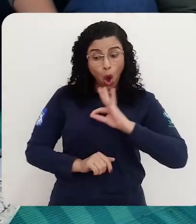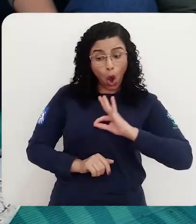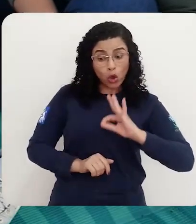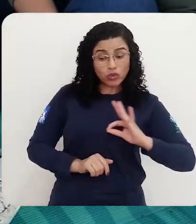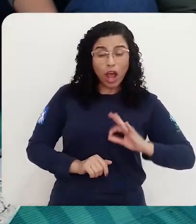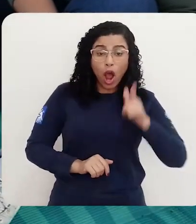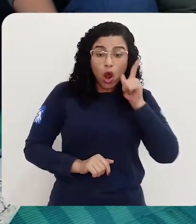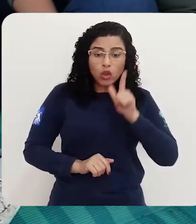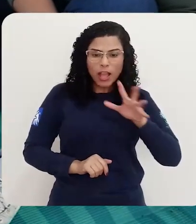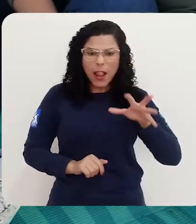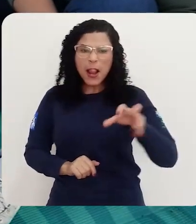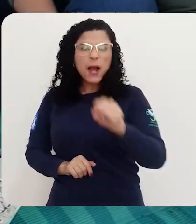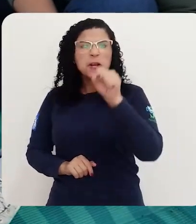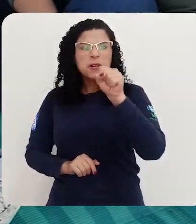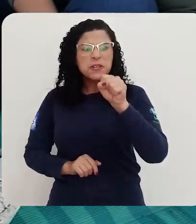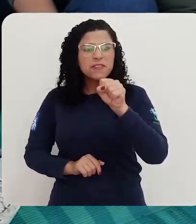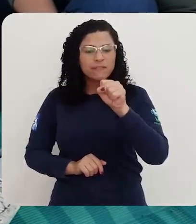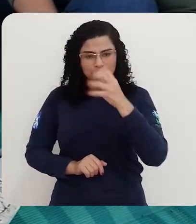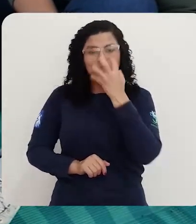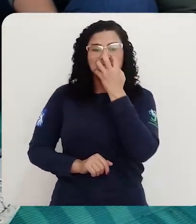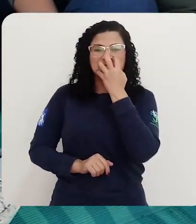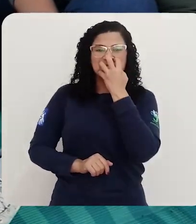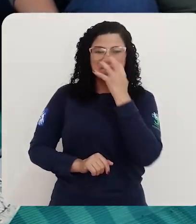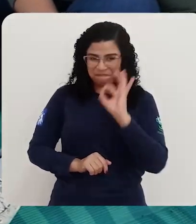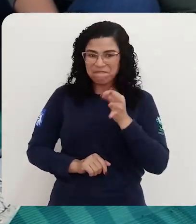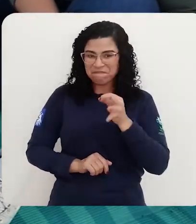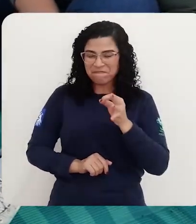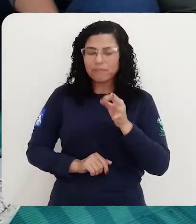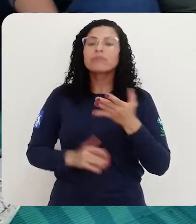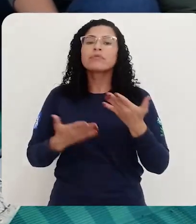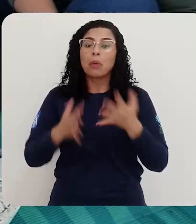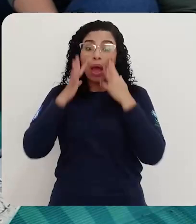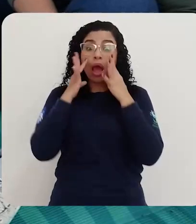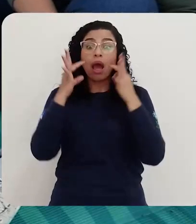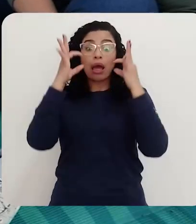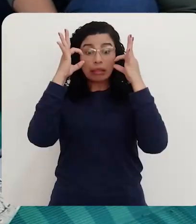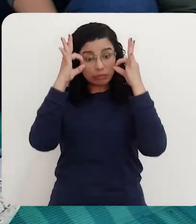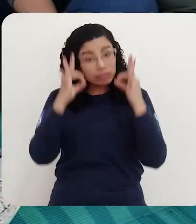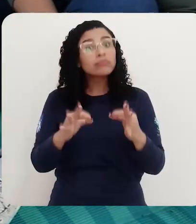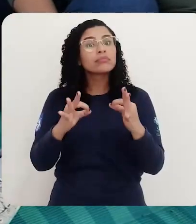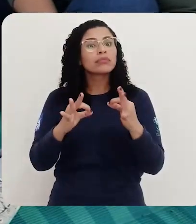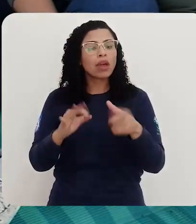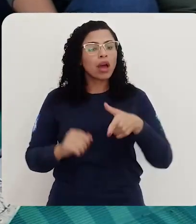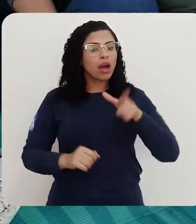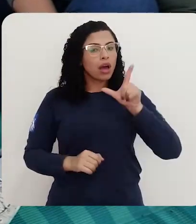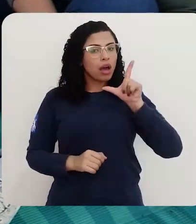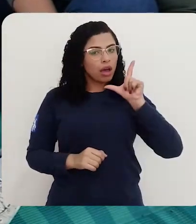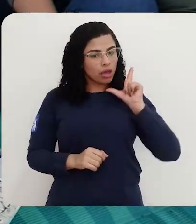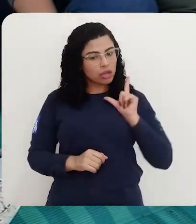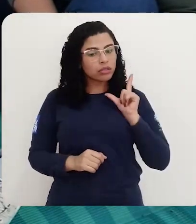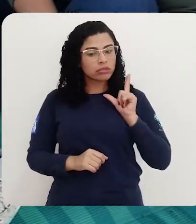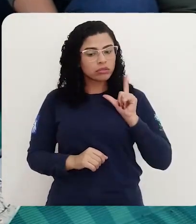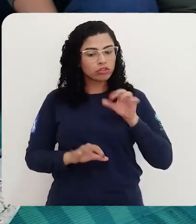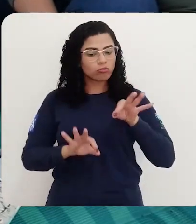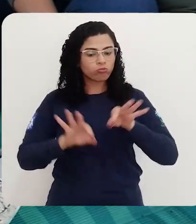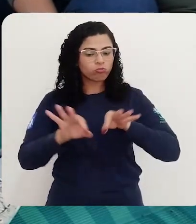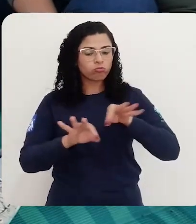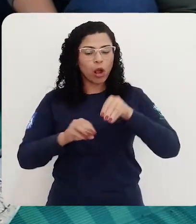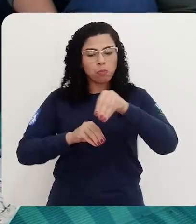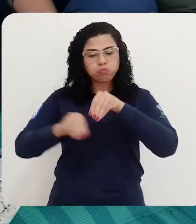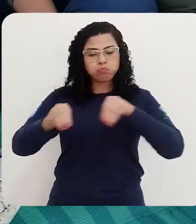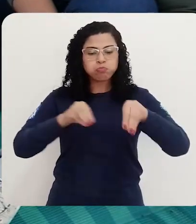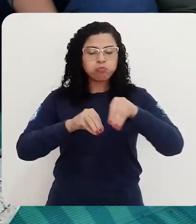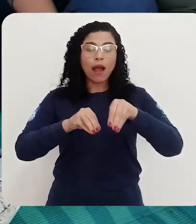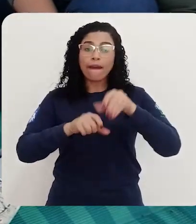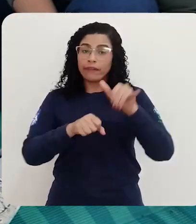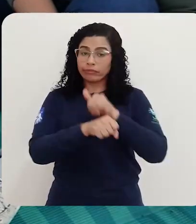a onça consiga capturar o cachorro. Então é preciso ter bastante atenção antes mesmo de você mover sua